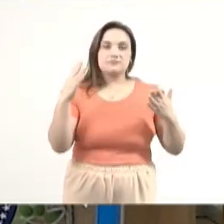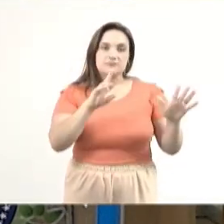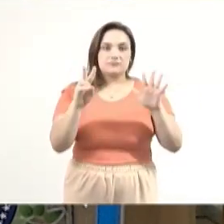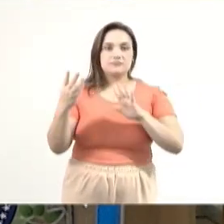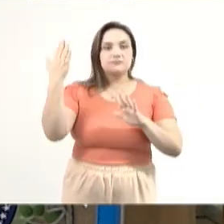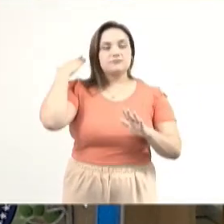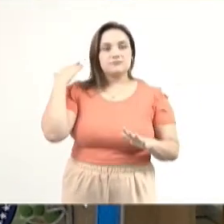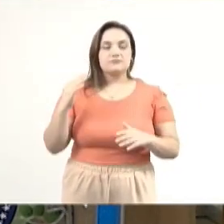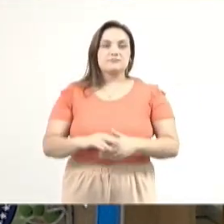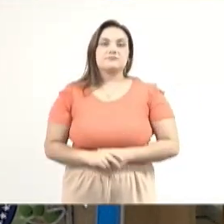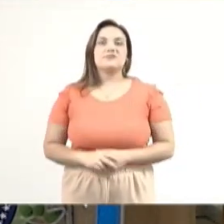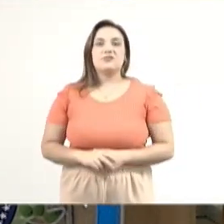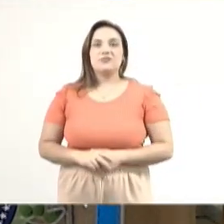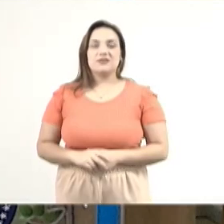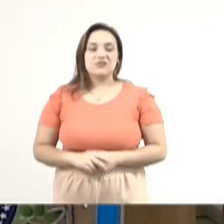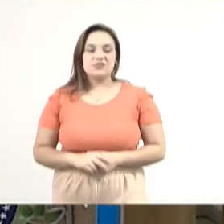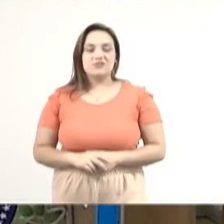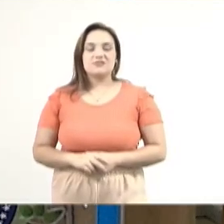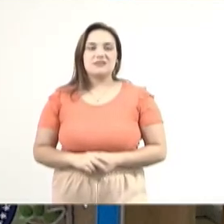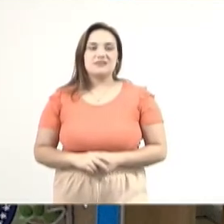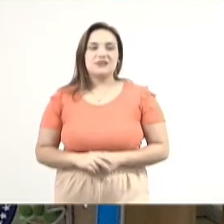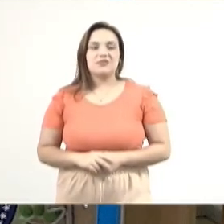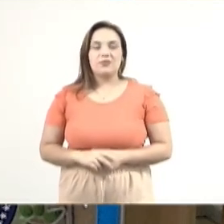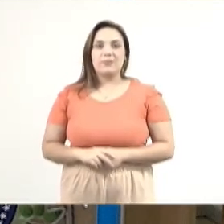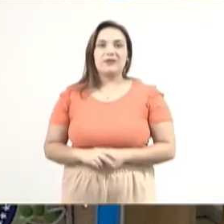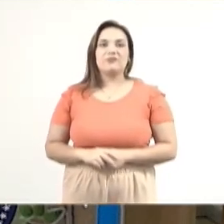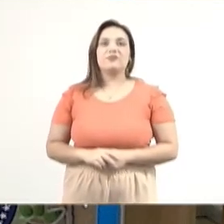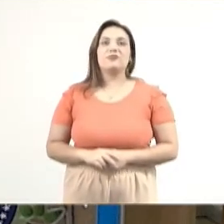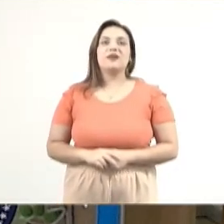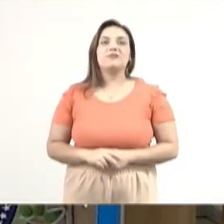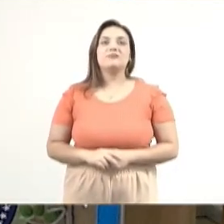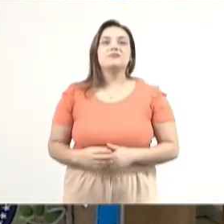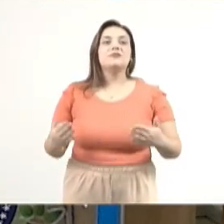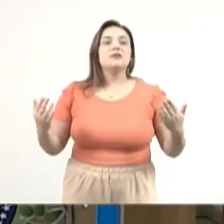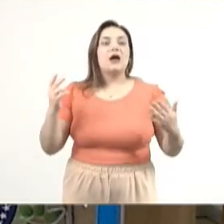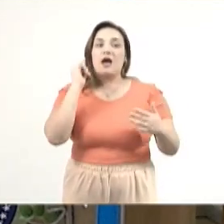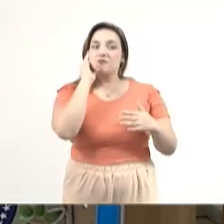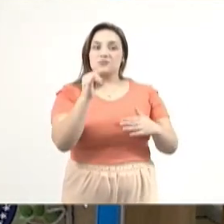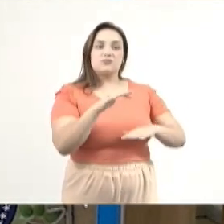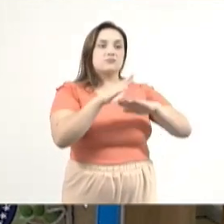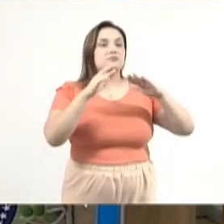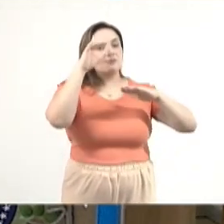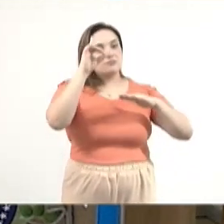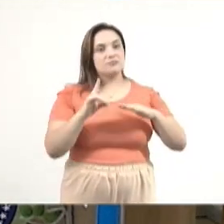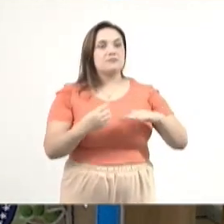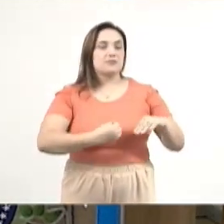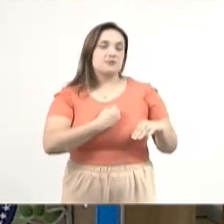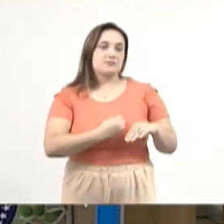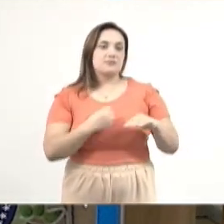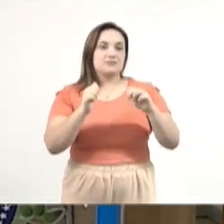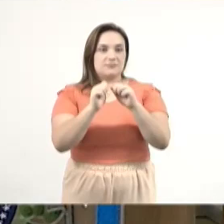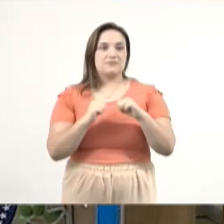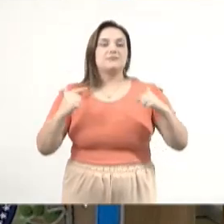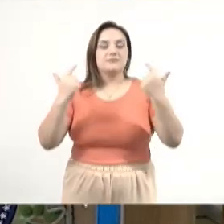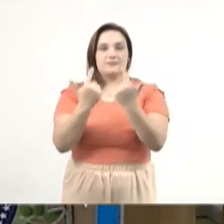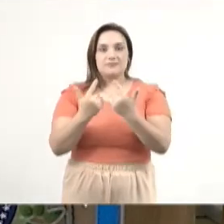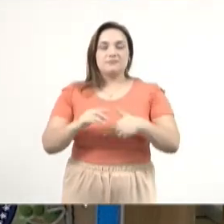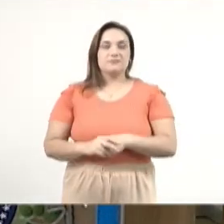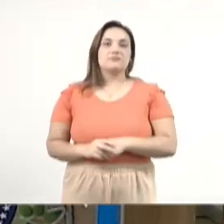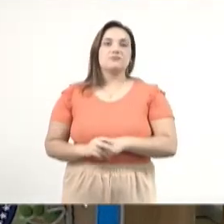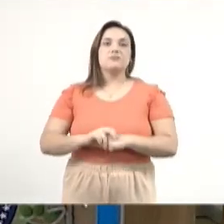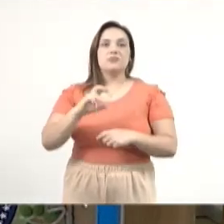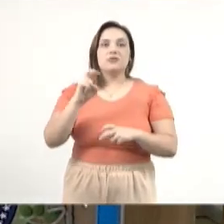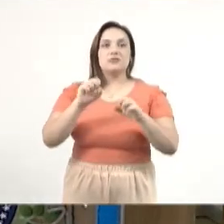semana passada, ele avisou, comunicou à mesa diretora que participaria, inclusive representando a Assembleia Legislativa, do